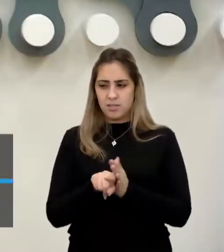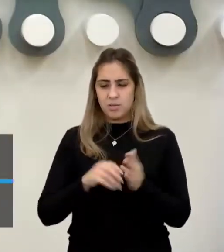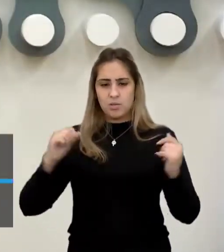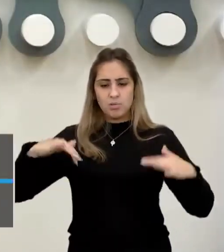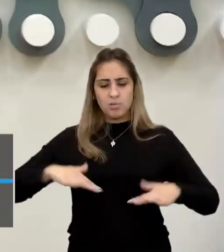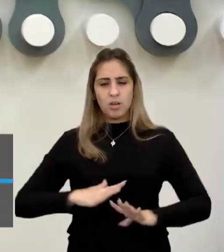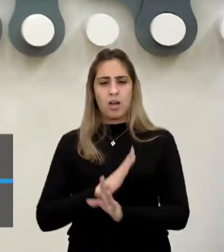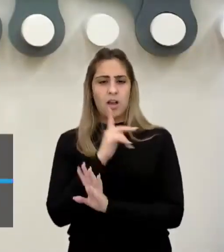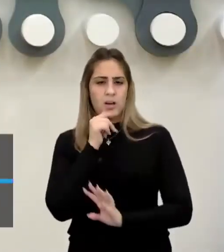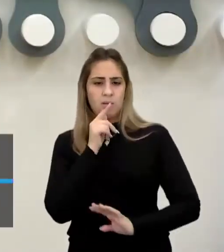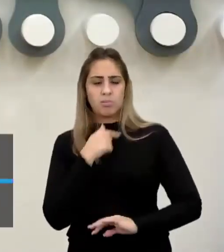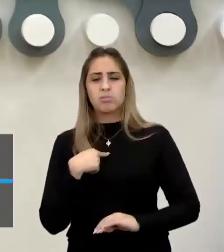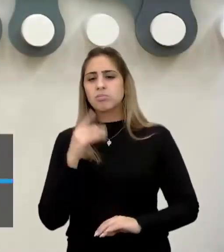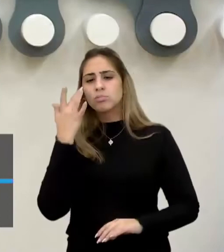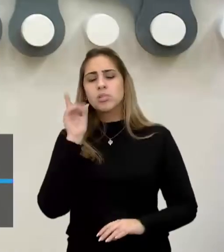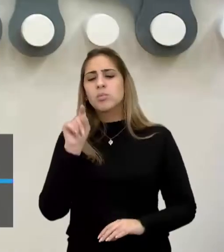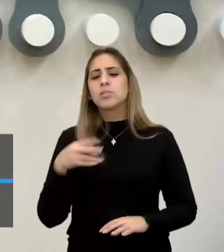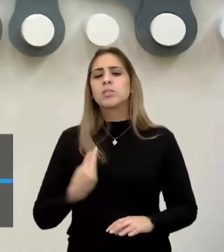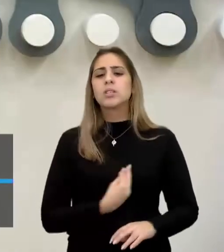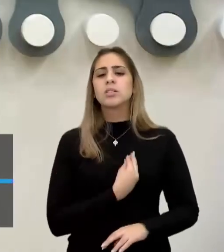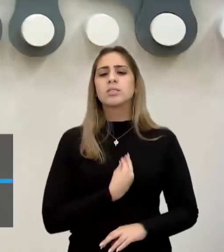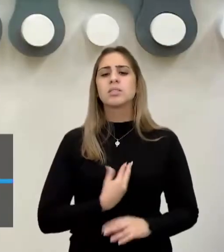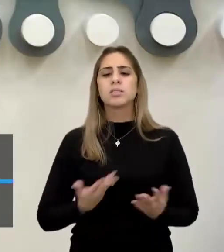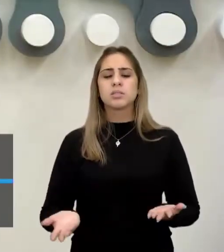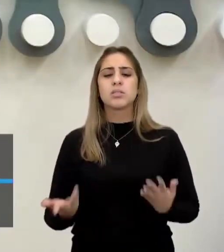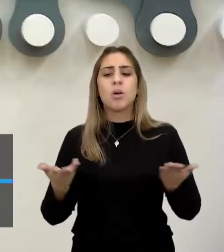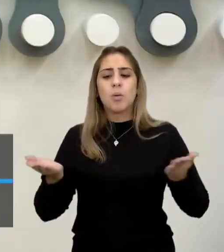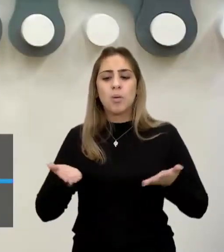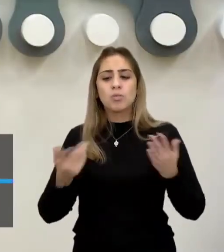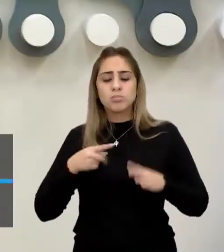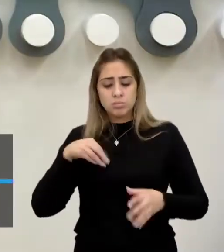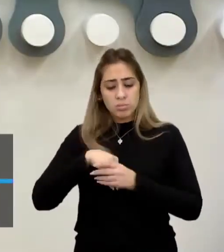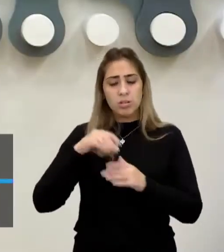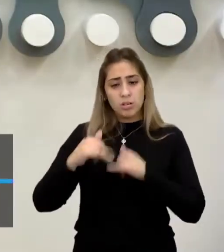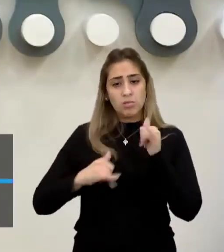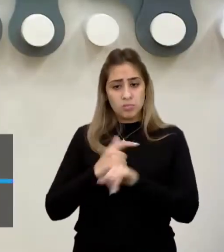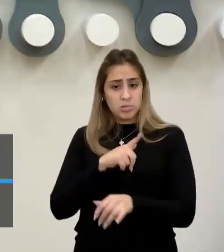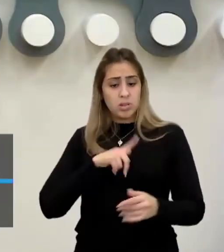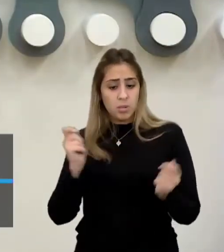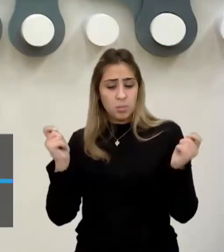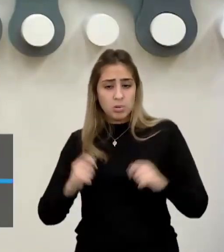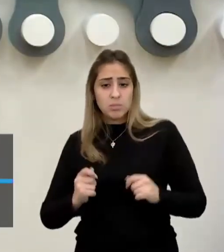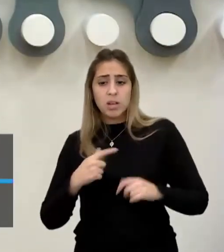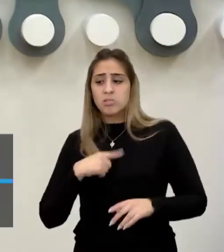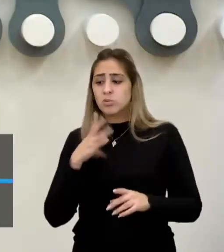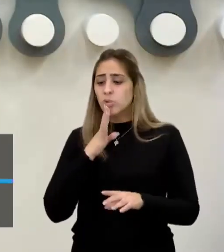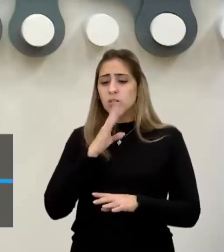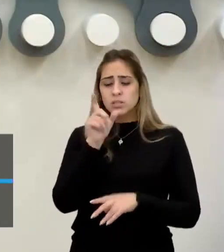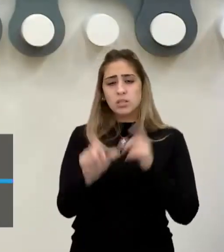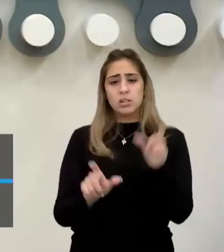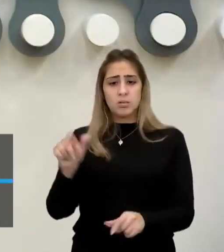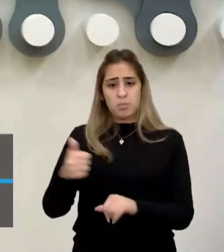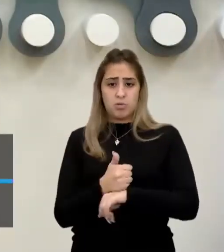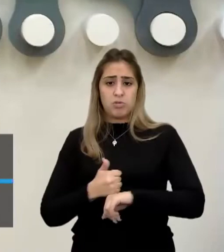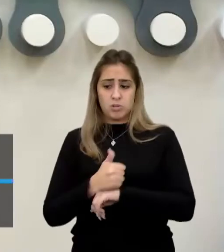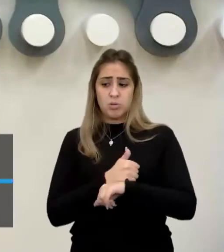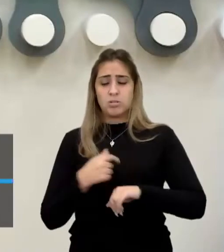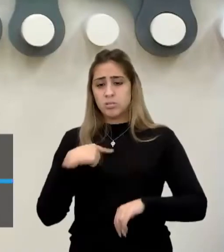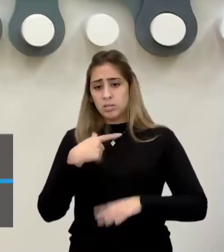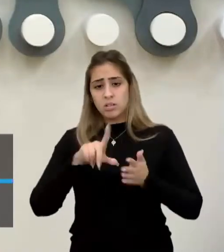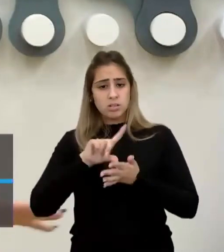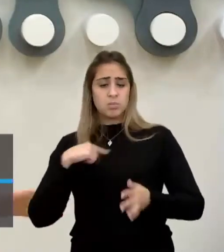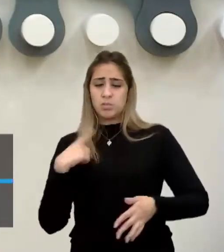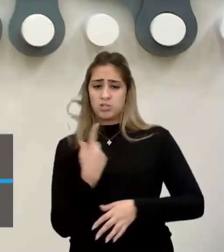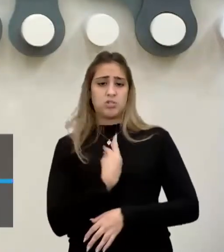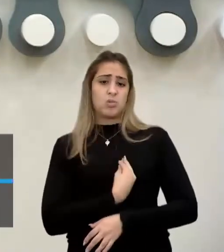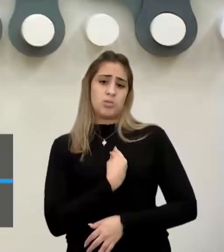por exemplo, se você nem sabe que isso existe? Então, hoje, com a internet, você tem a possibilidade de conhecer profissões que antes, pra gente,